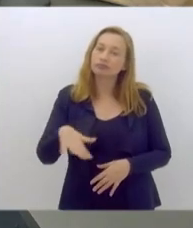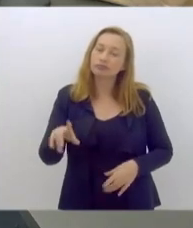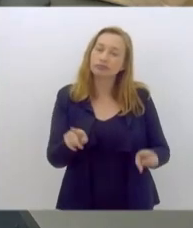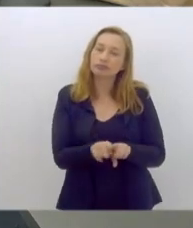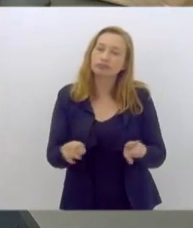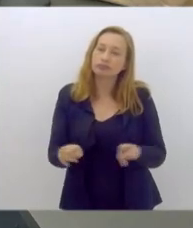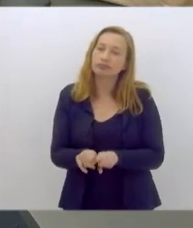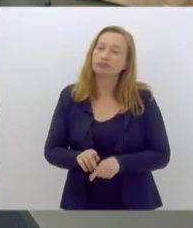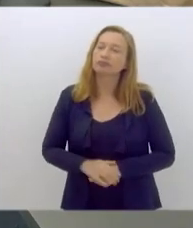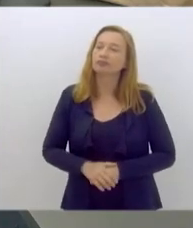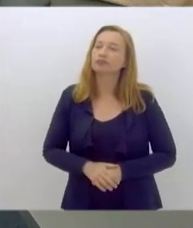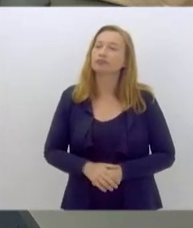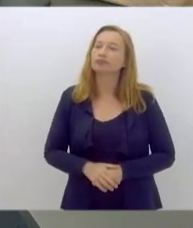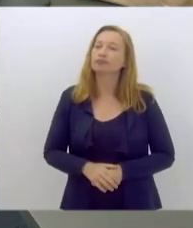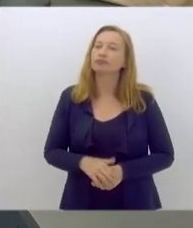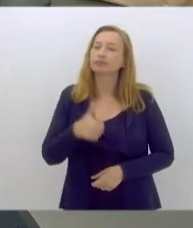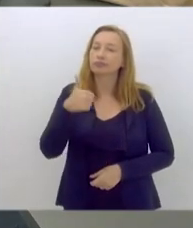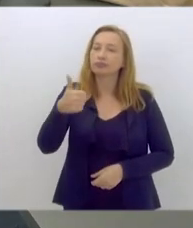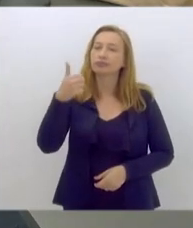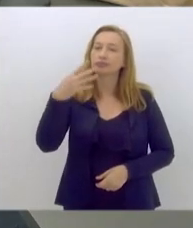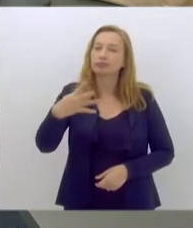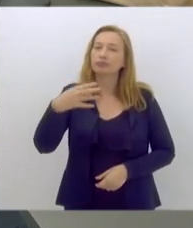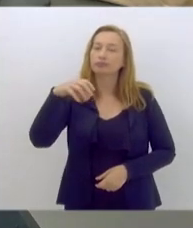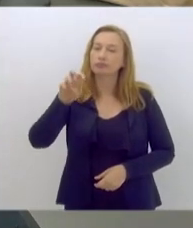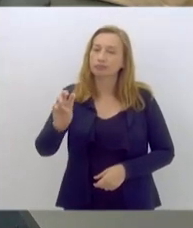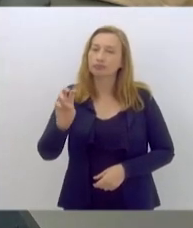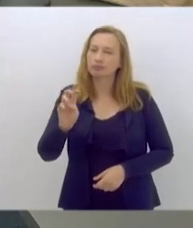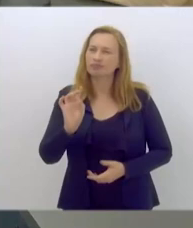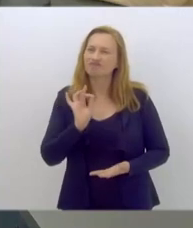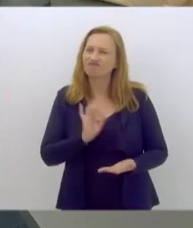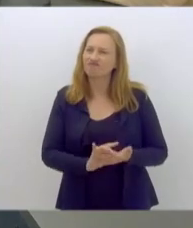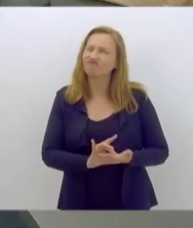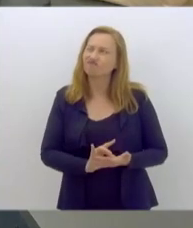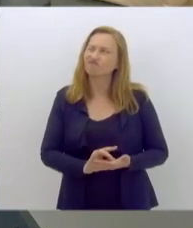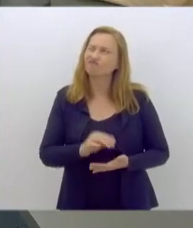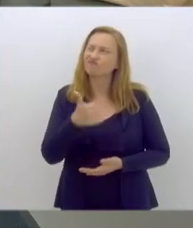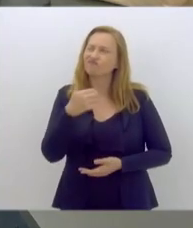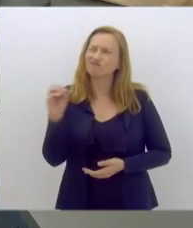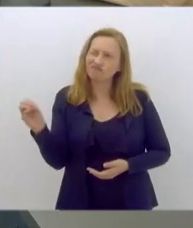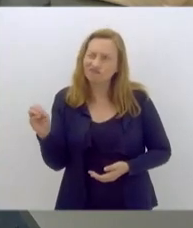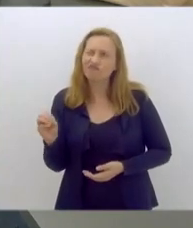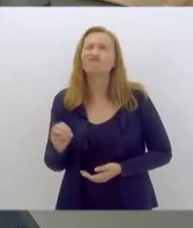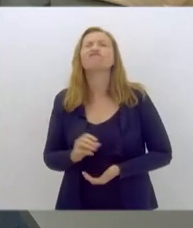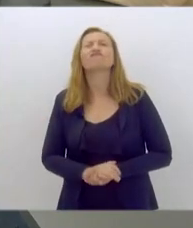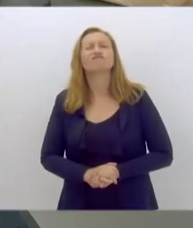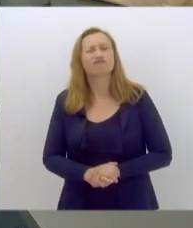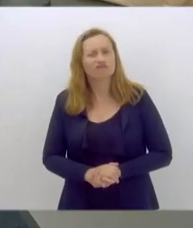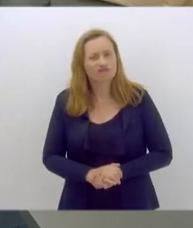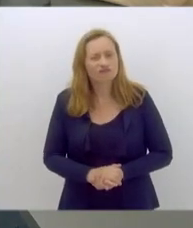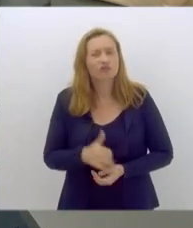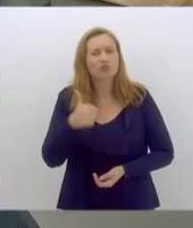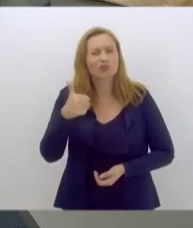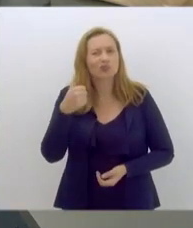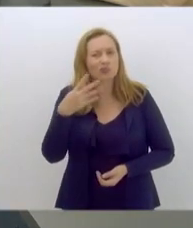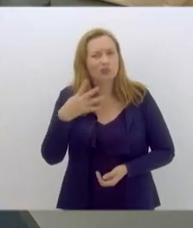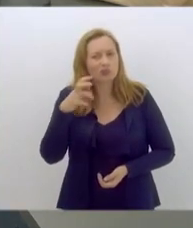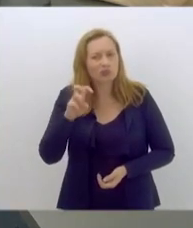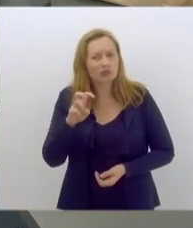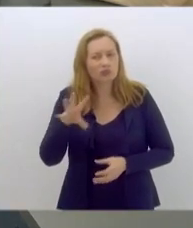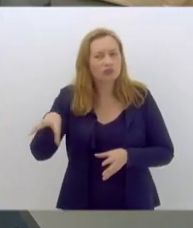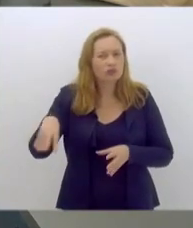que foi a fonte 145 na verdade a fonte 100 né 145 foi uma forma de